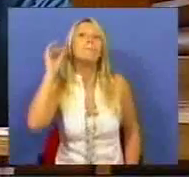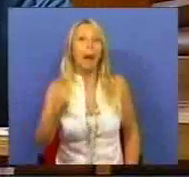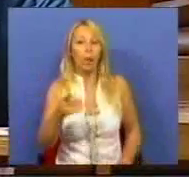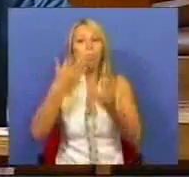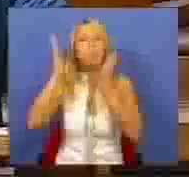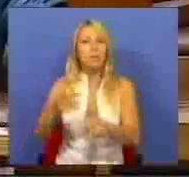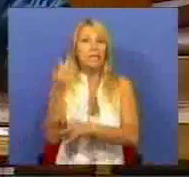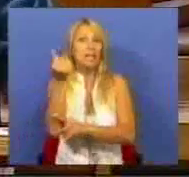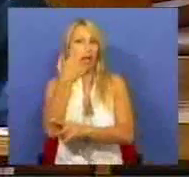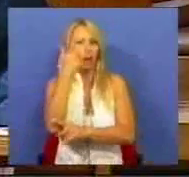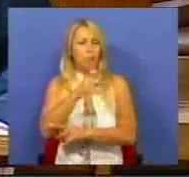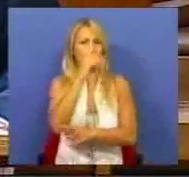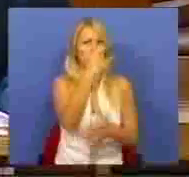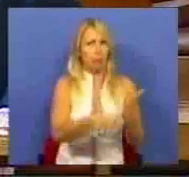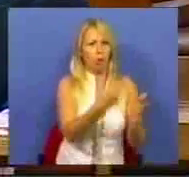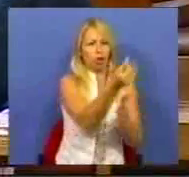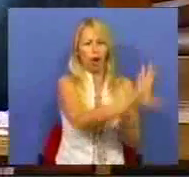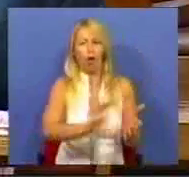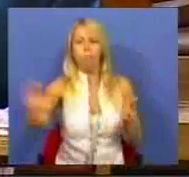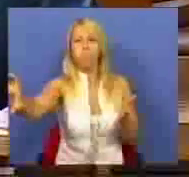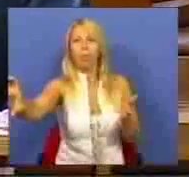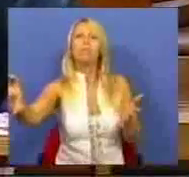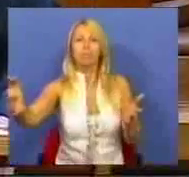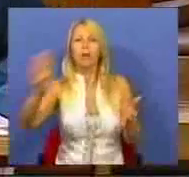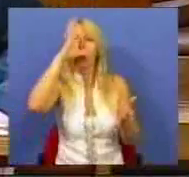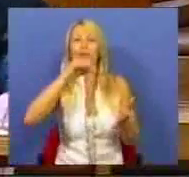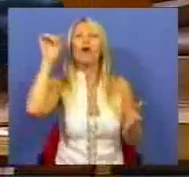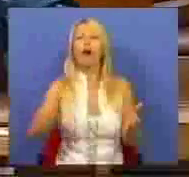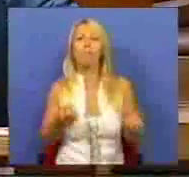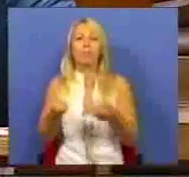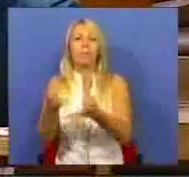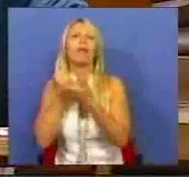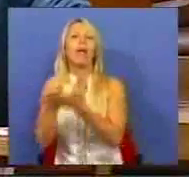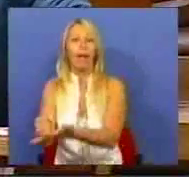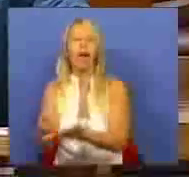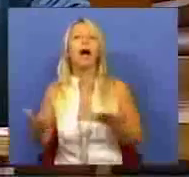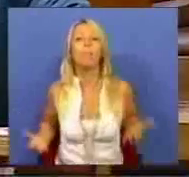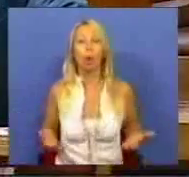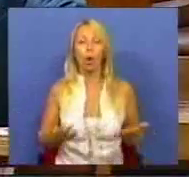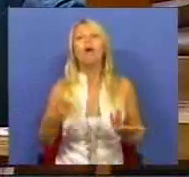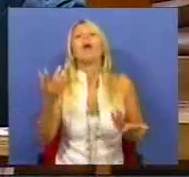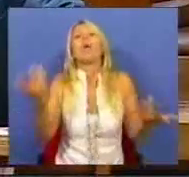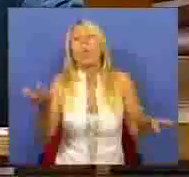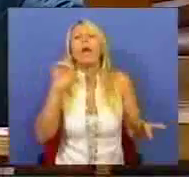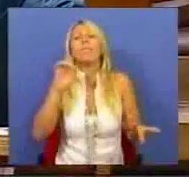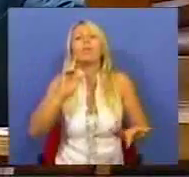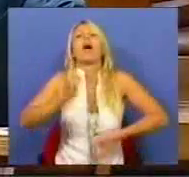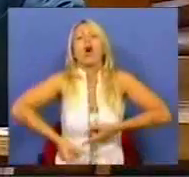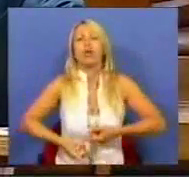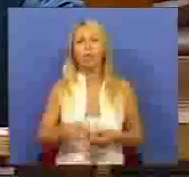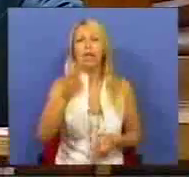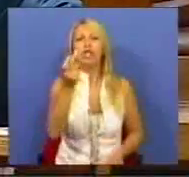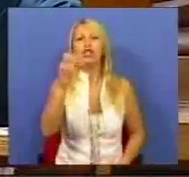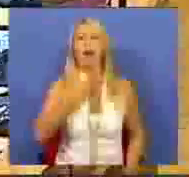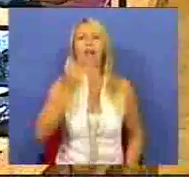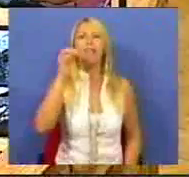dos contribuintes, a generosidade do governo está garantida. Que importa que Jardim Gonçalves tenha levado 38 milhões de